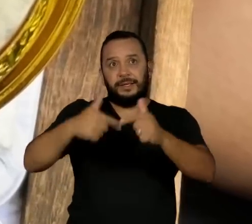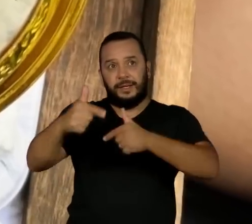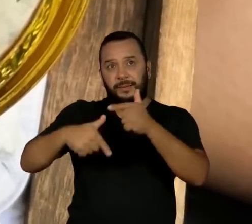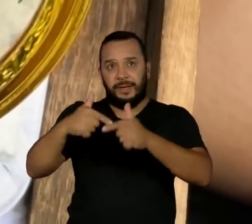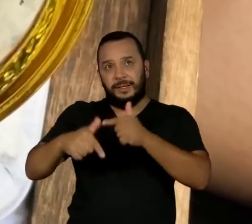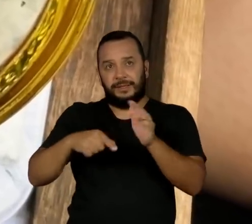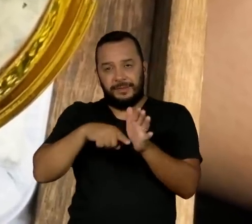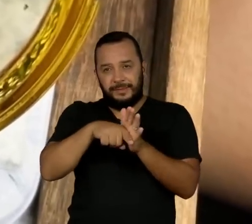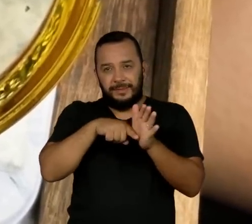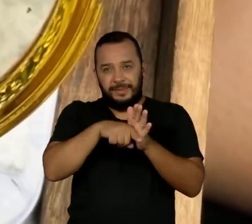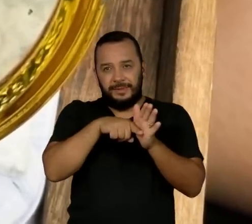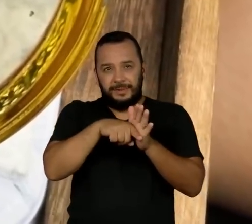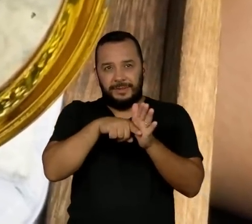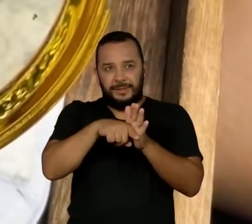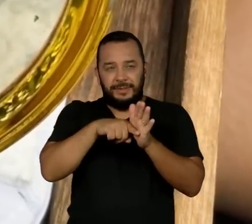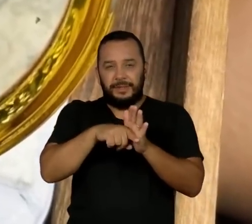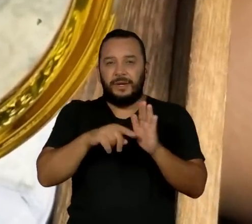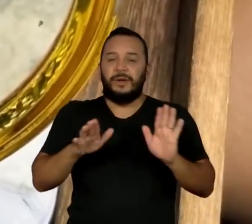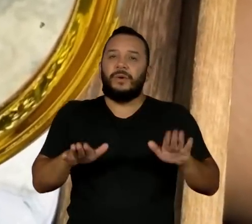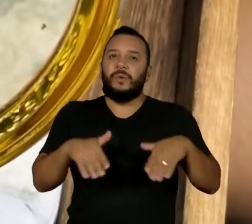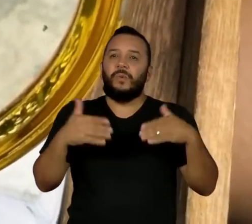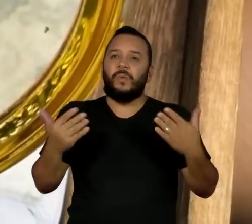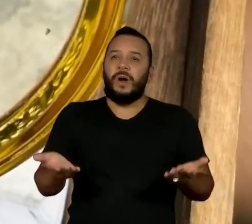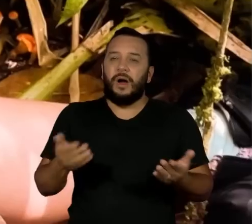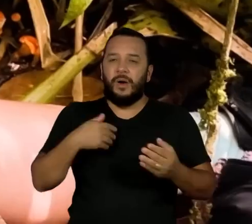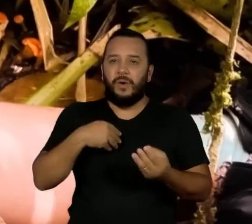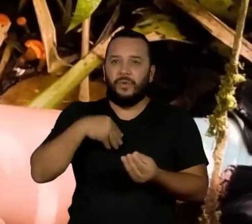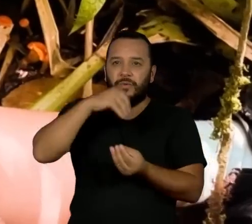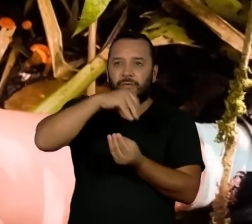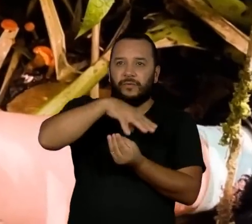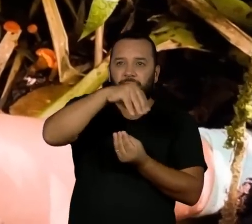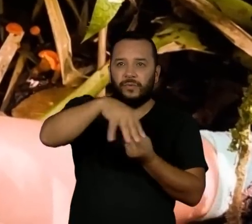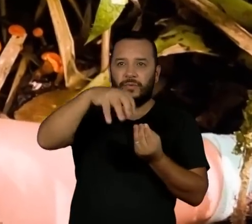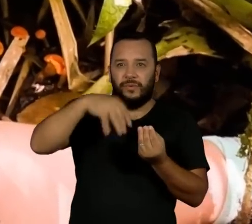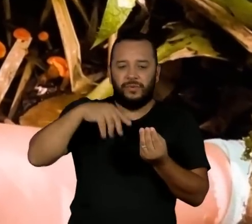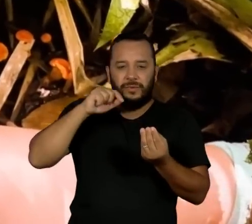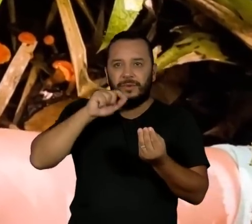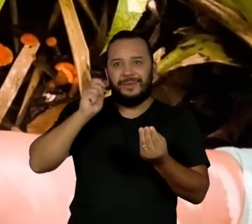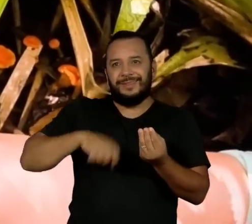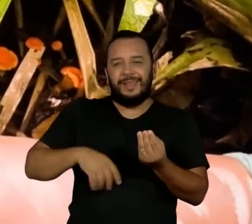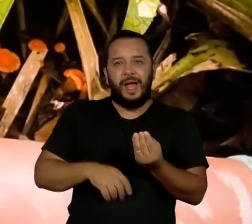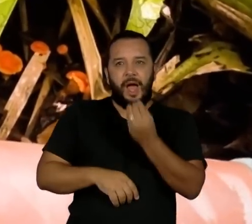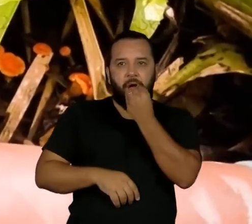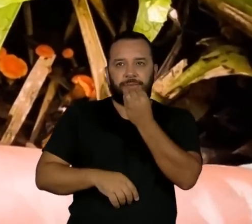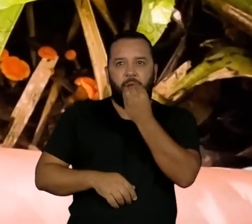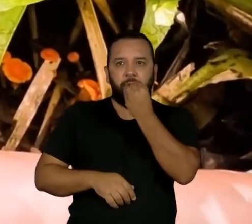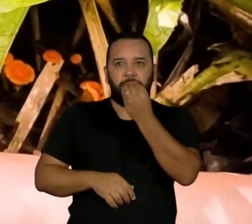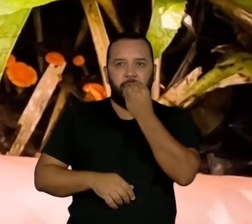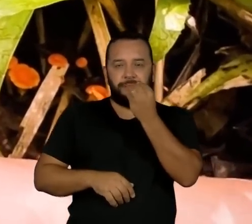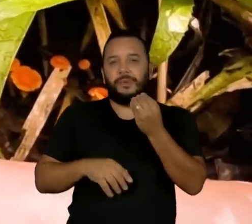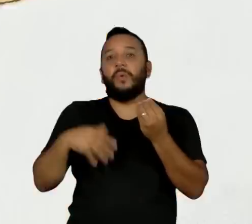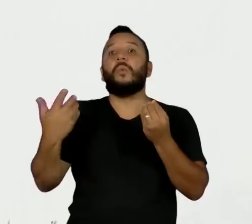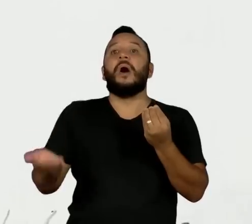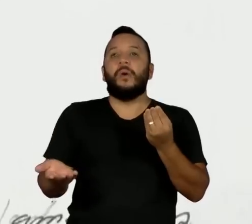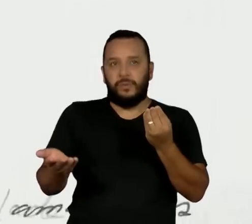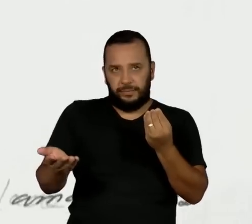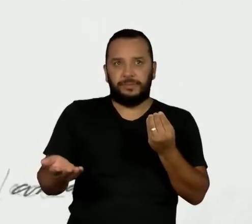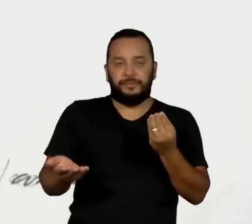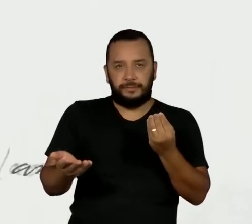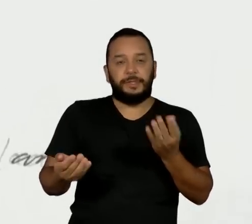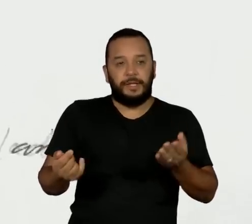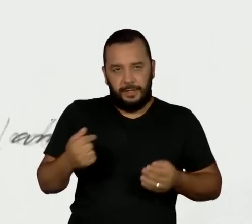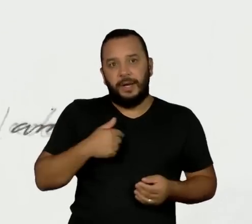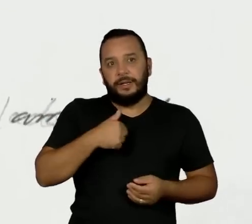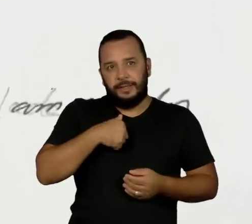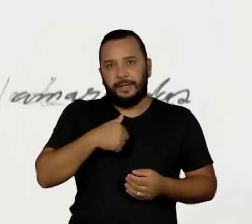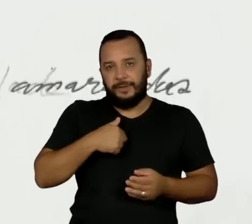com pesquisa quais eram os fungos comestíveis da forma de se alimentar, né, dos Yanomami. Eu fiz